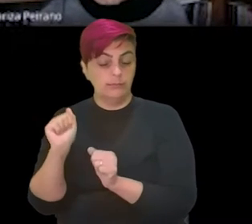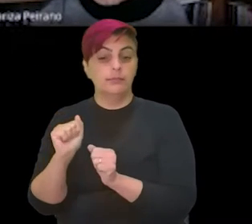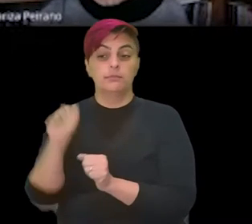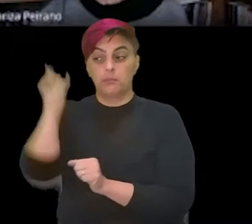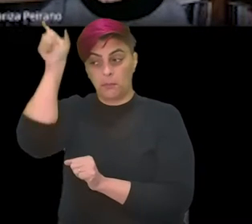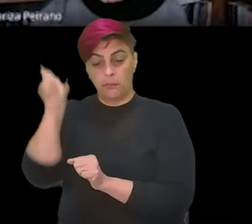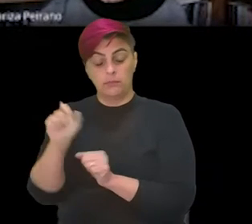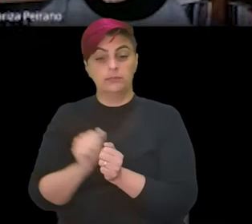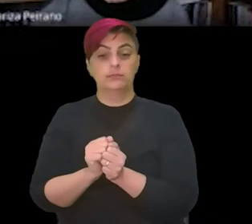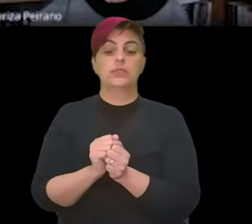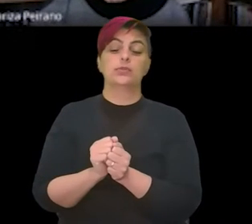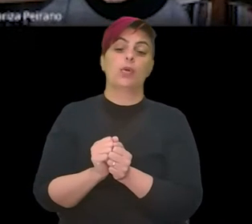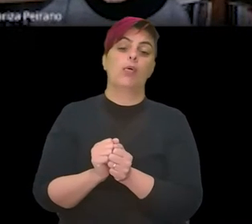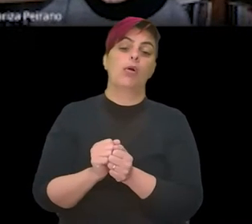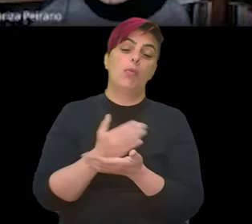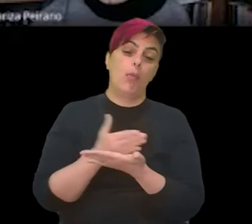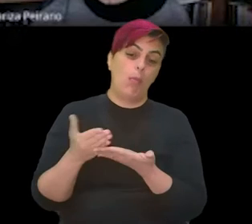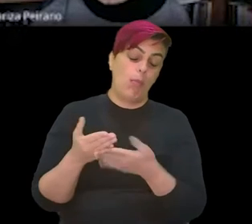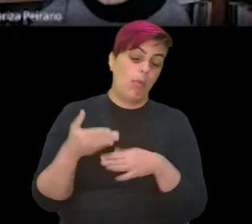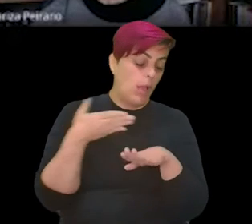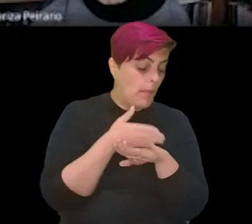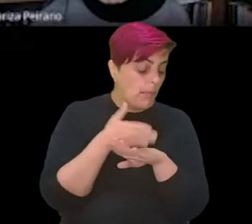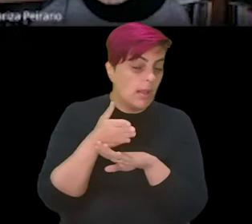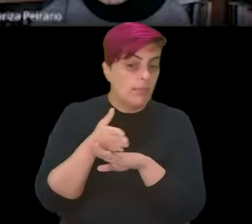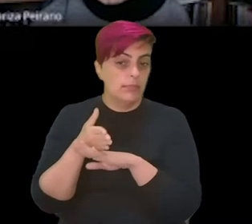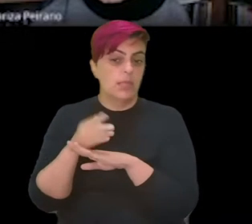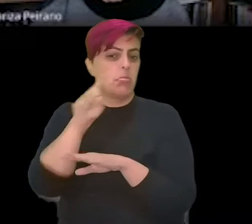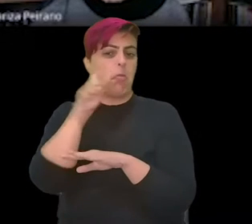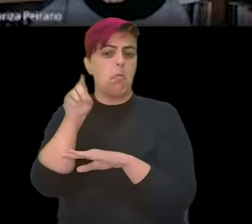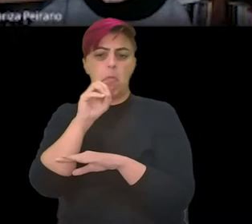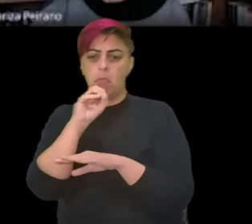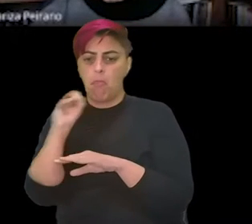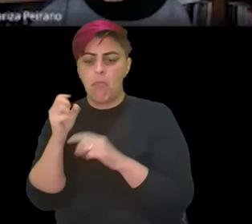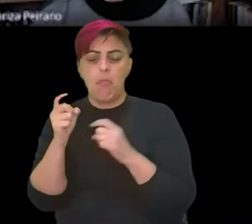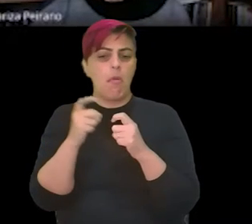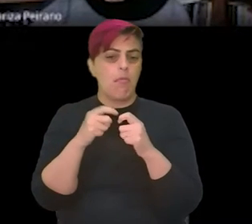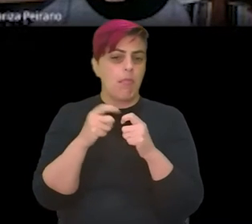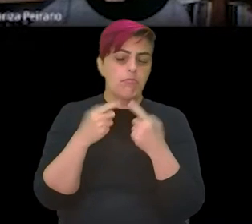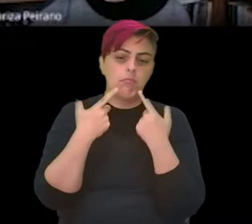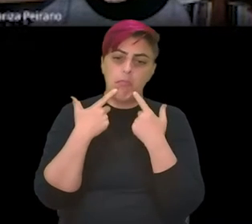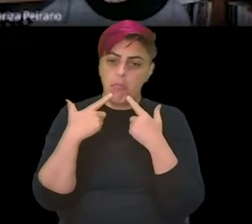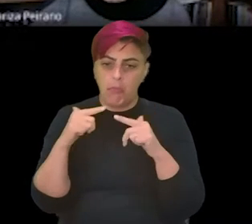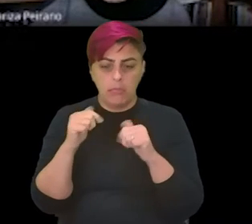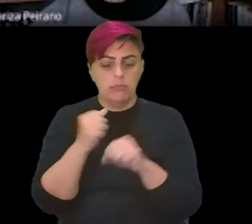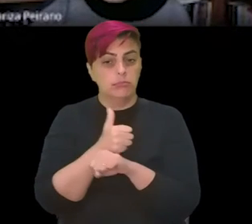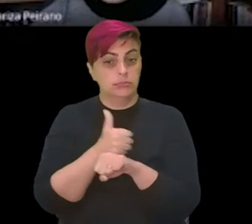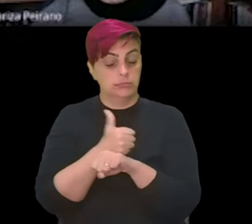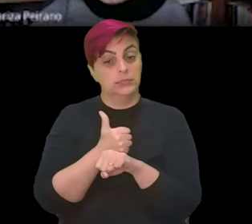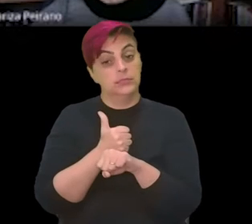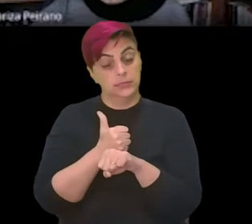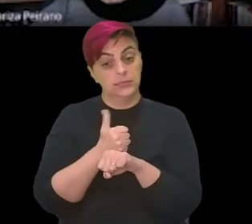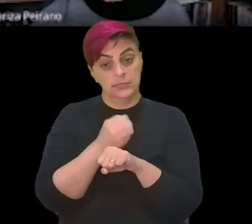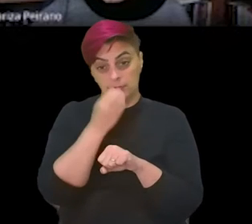século XIX. Zoólogos, psicólogos experimentais, médicos e linguistas se tornaram